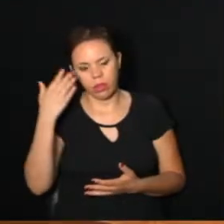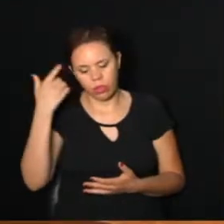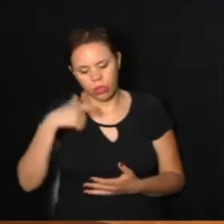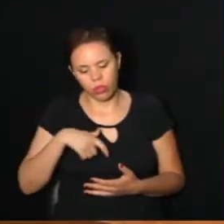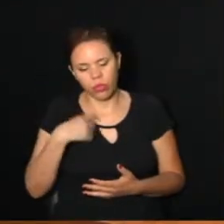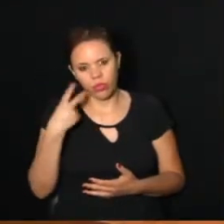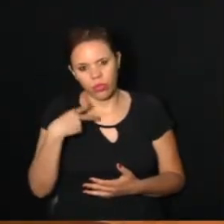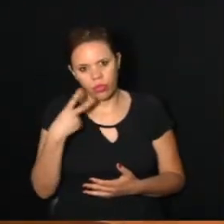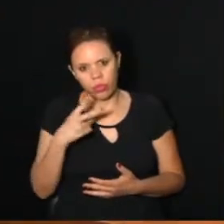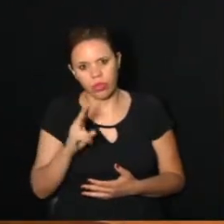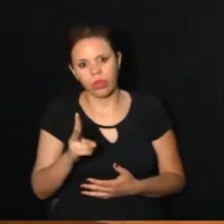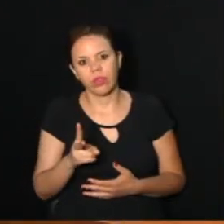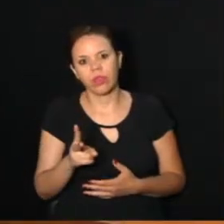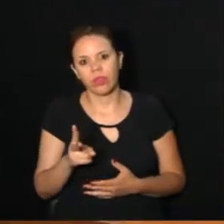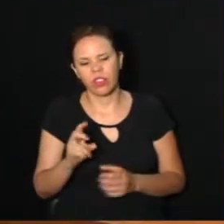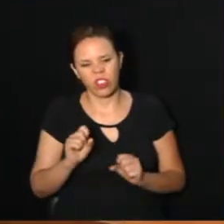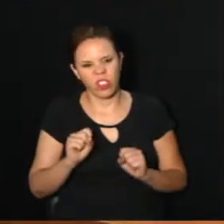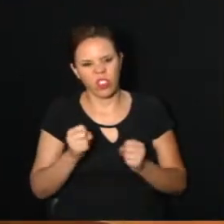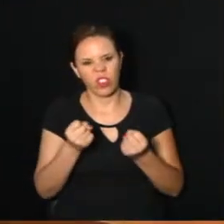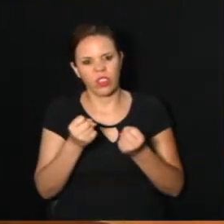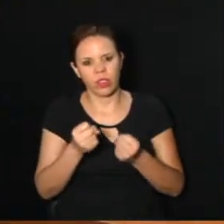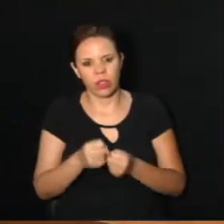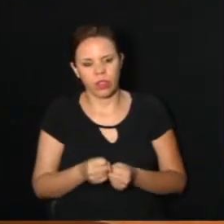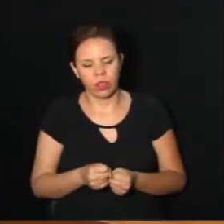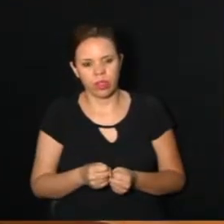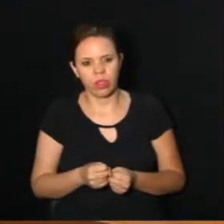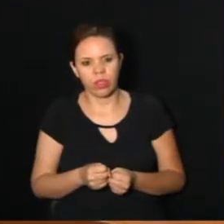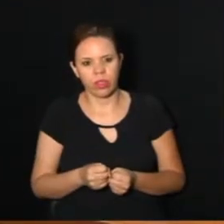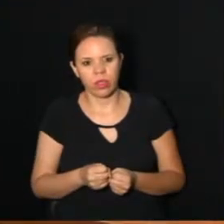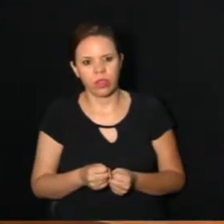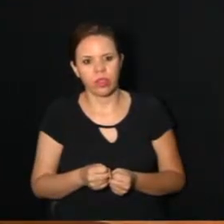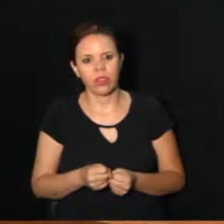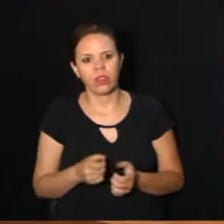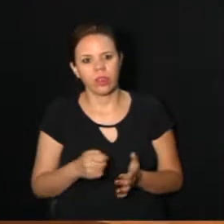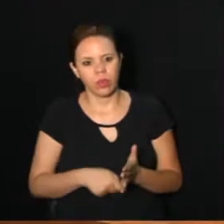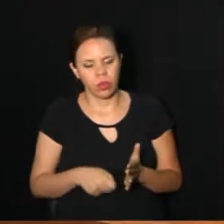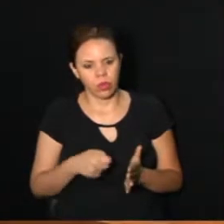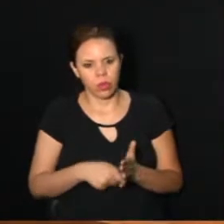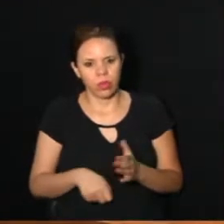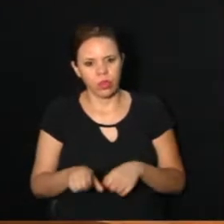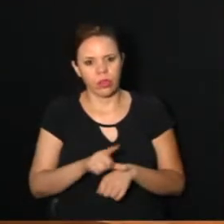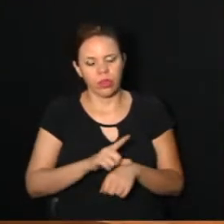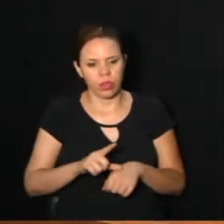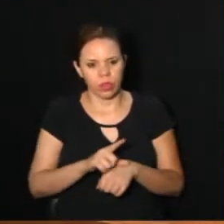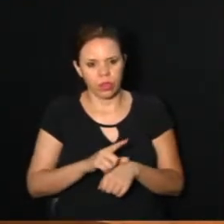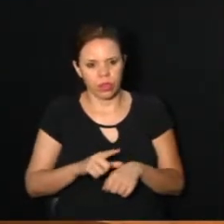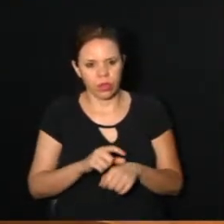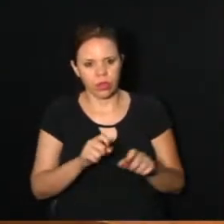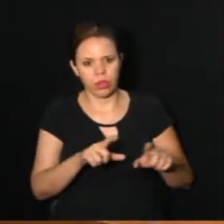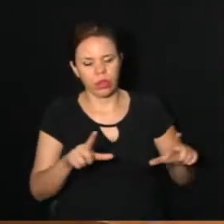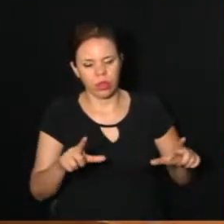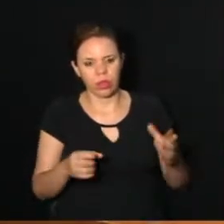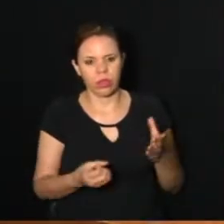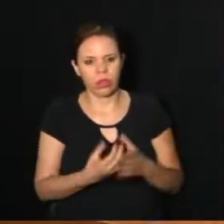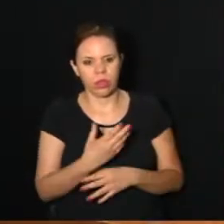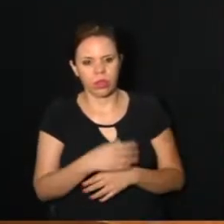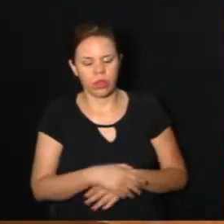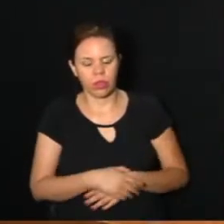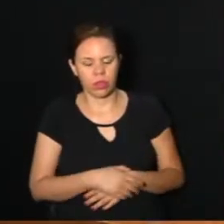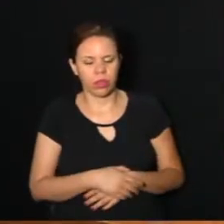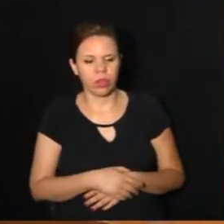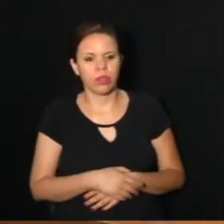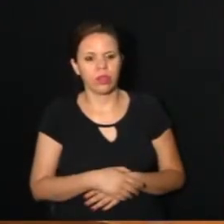vereadores que sempre defendo, combato essas legislações de placa, criar placa,